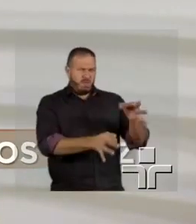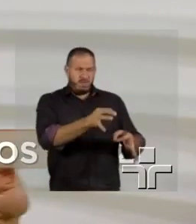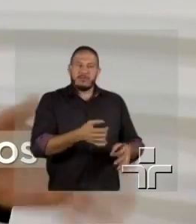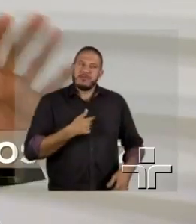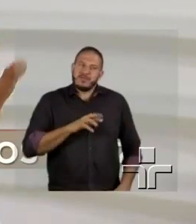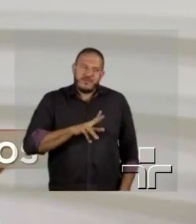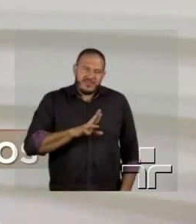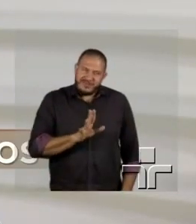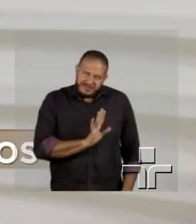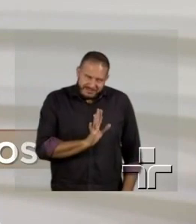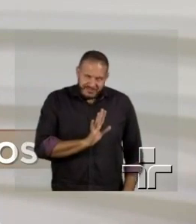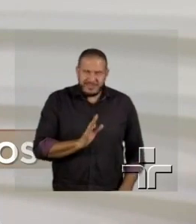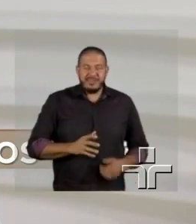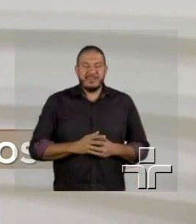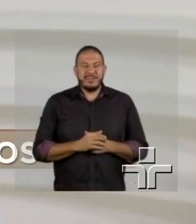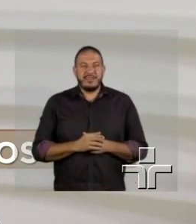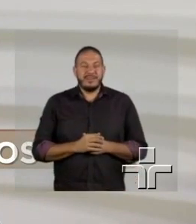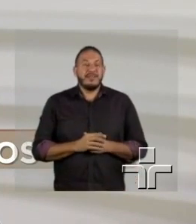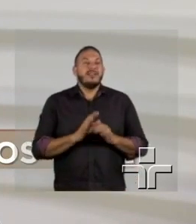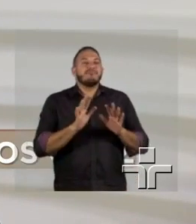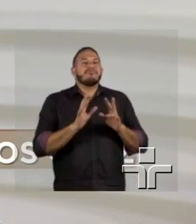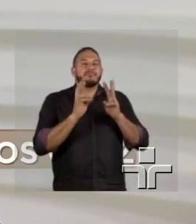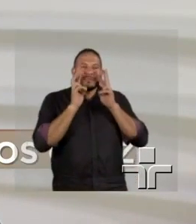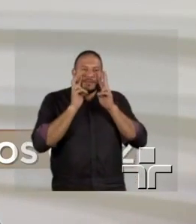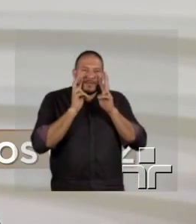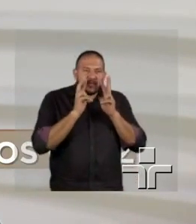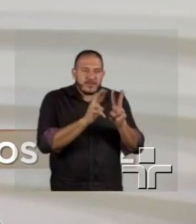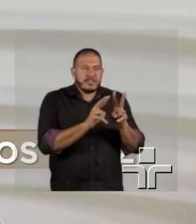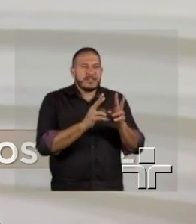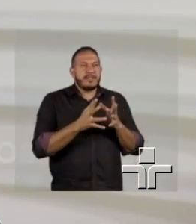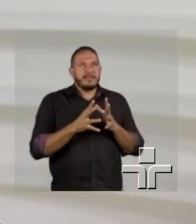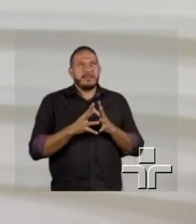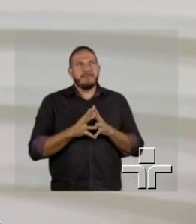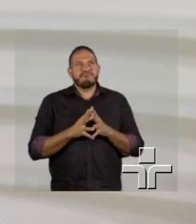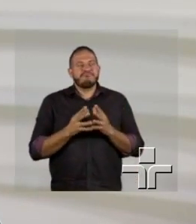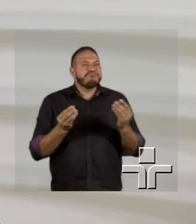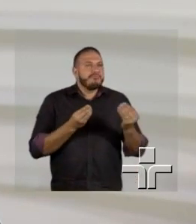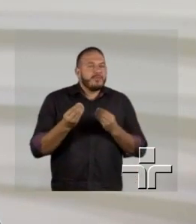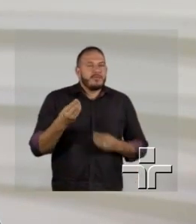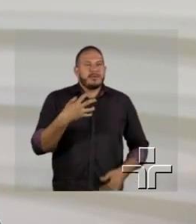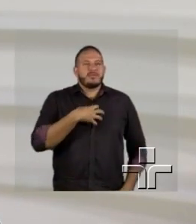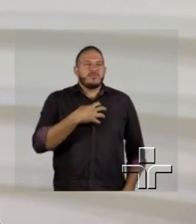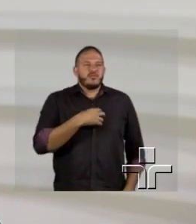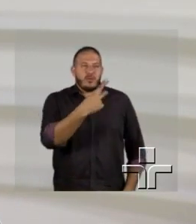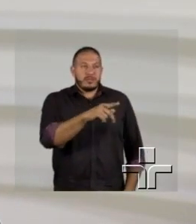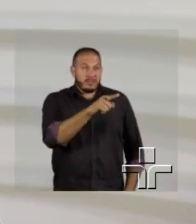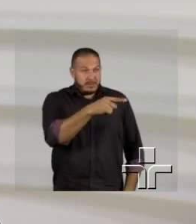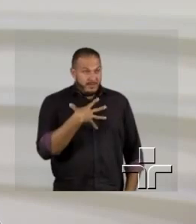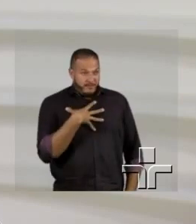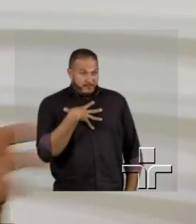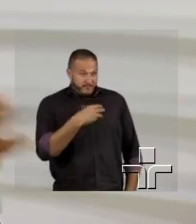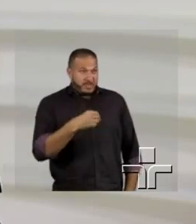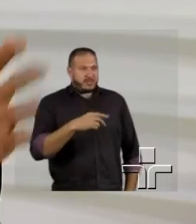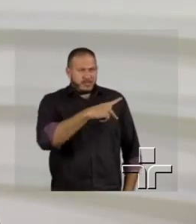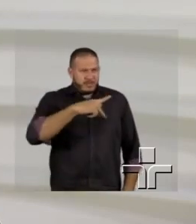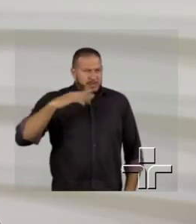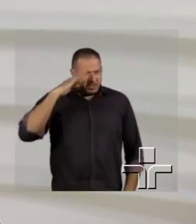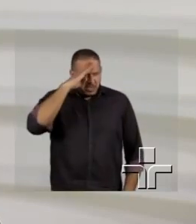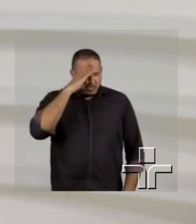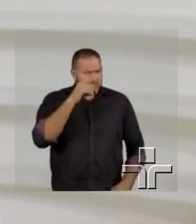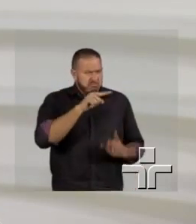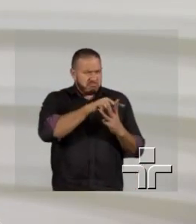imagem militar, isso aí acontece. É por isso que está tendo essa preferência. Mas a solução não é a militarização do sistema de